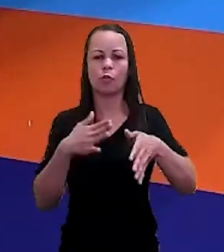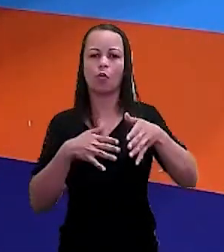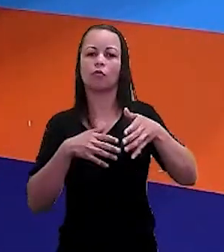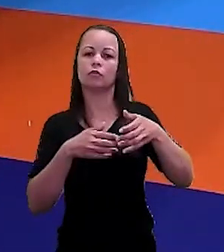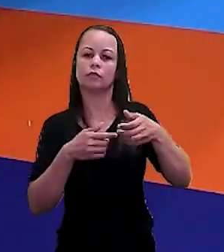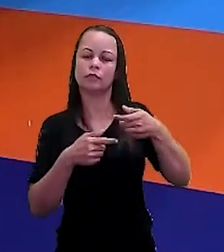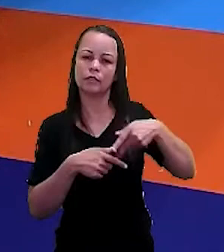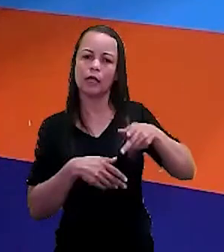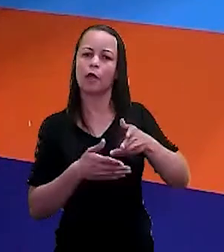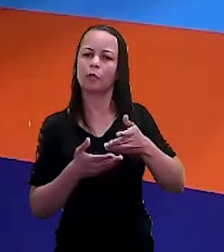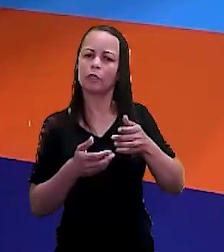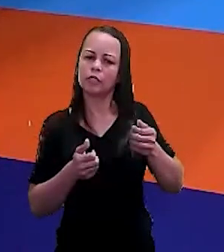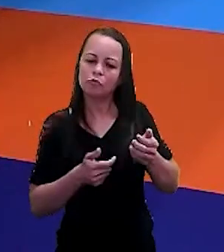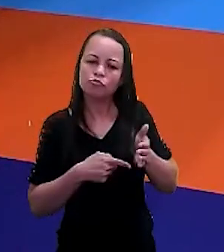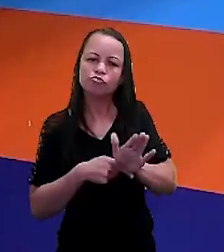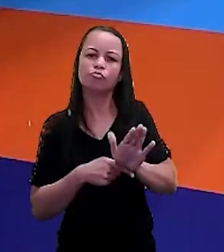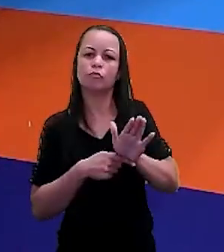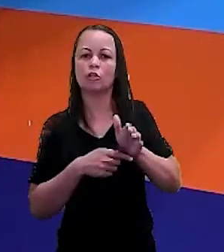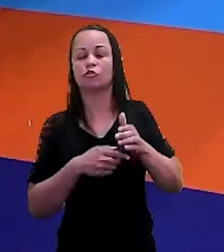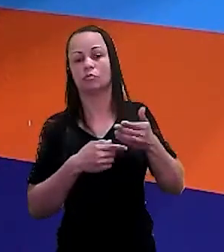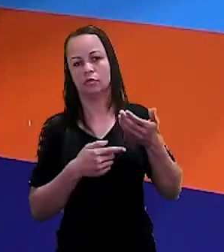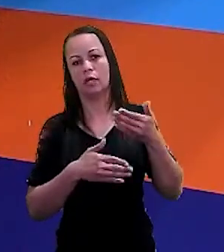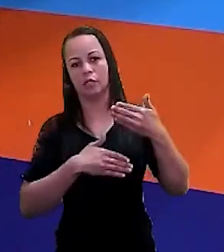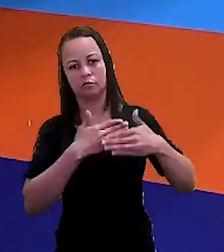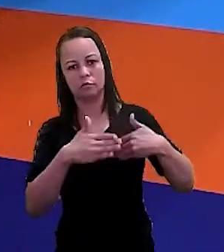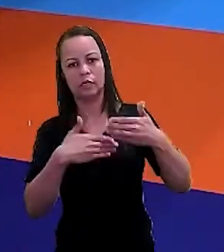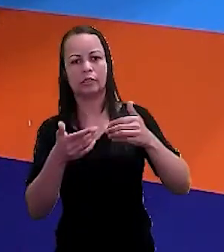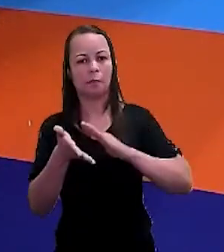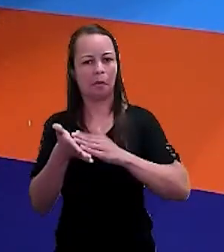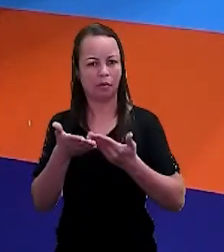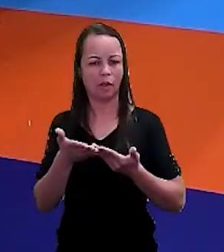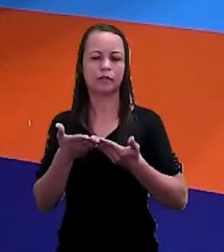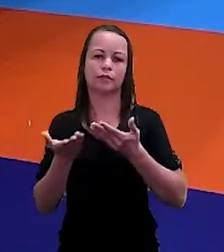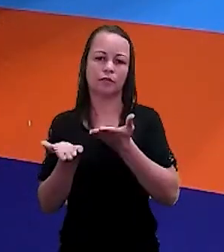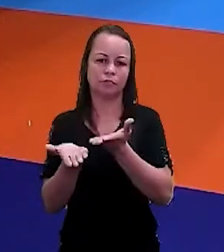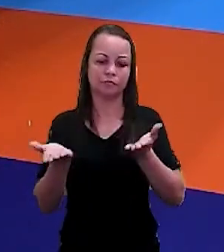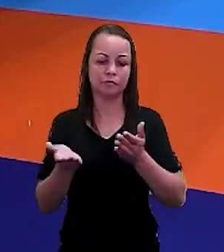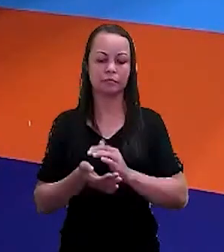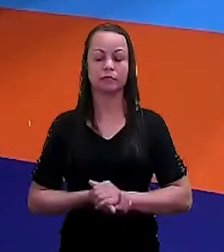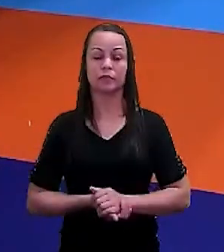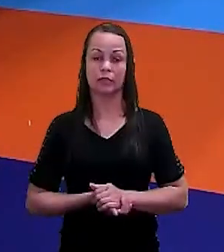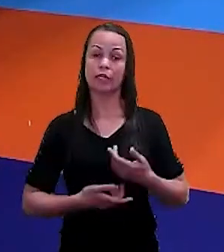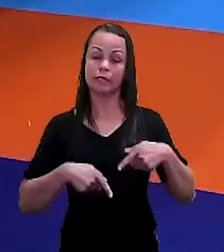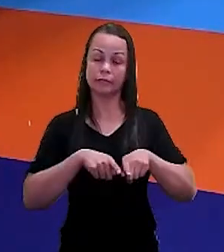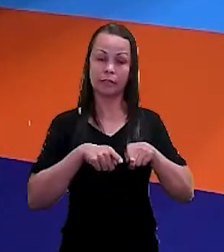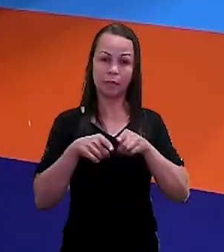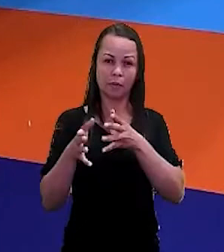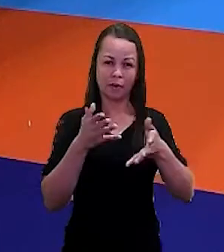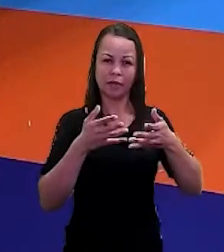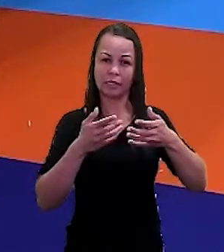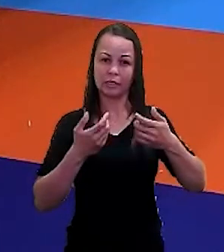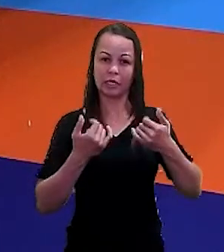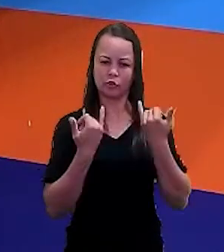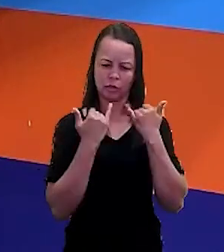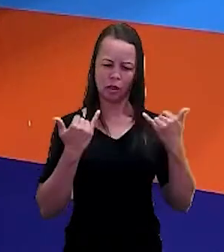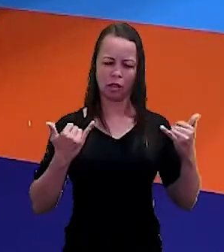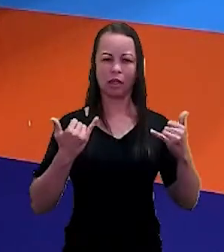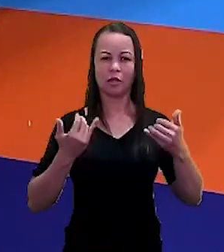muito ímpar. Mas, acima de tudo, agradecer também a produção, gente. Por quê? Esse momento aqui, esse gasto de energia aqui, só tem um